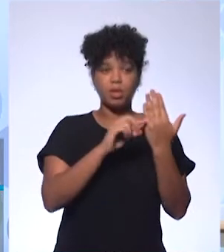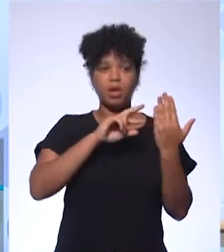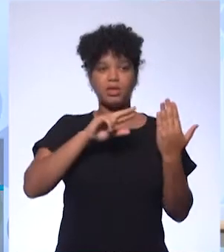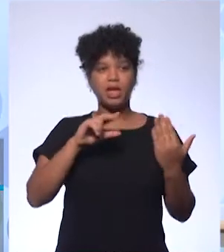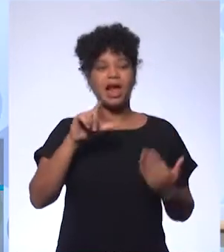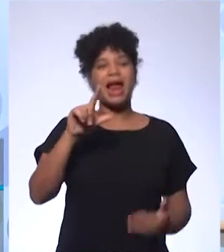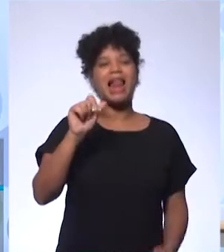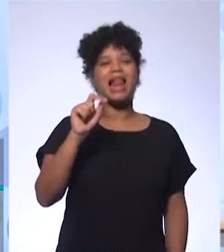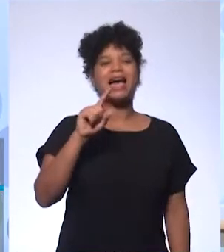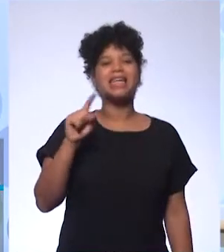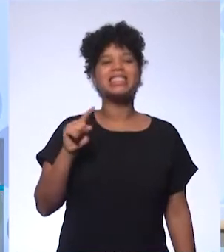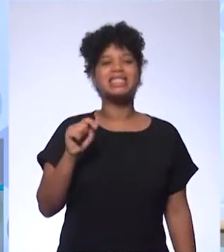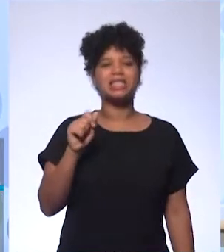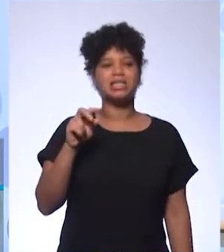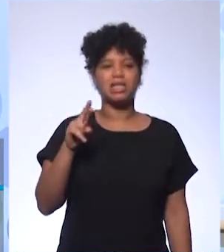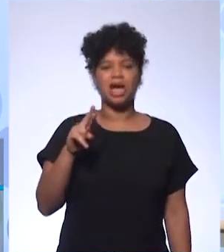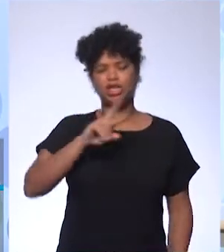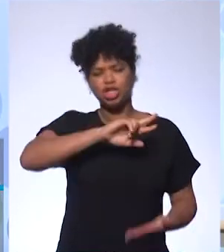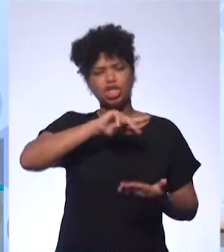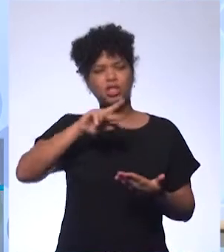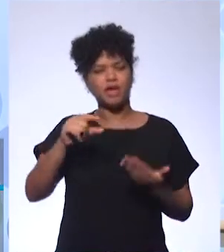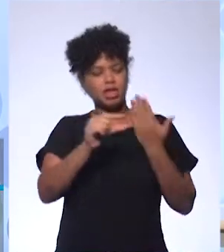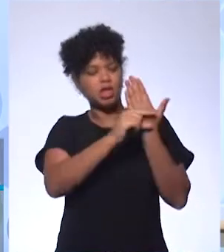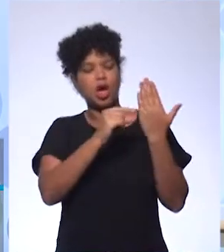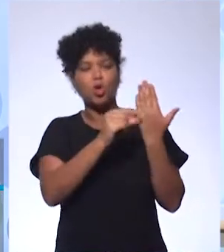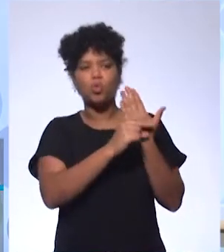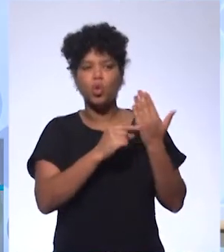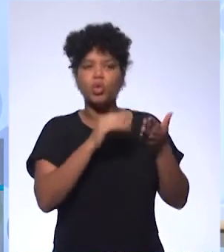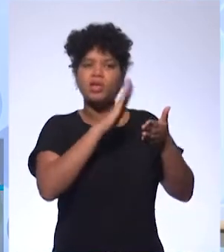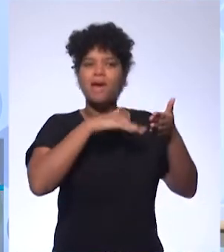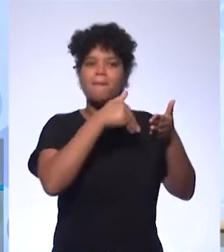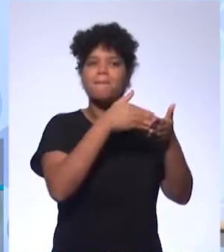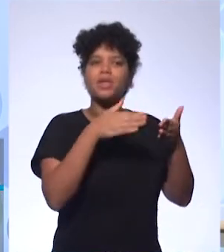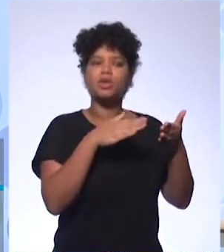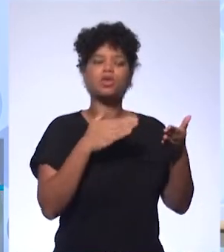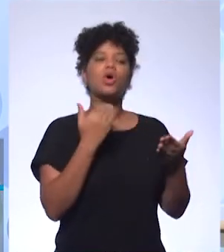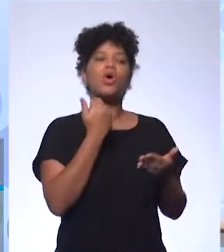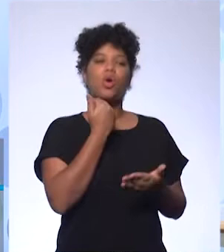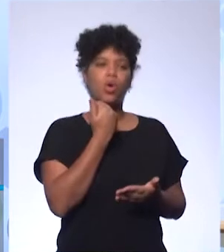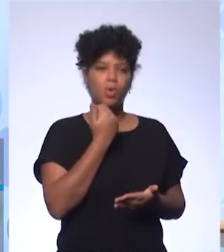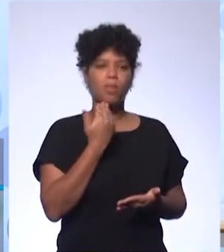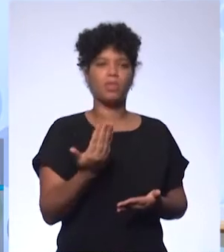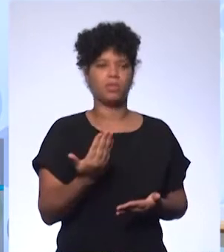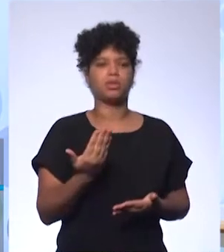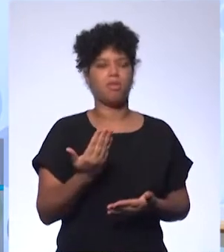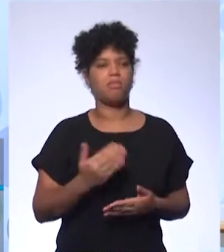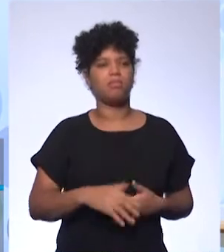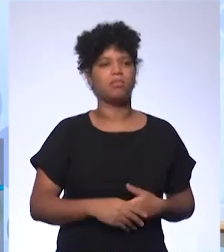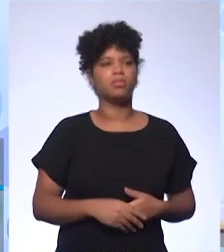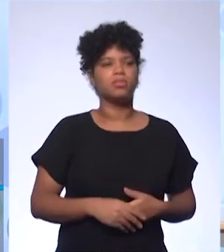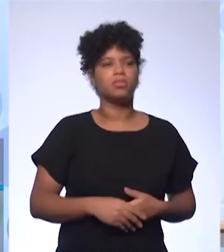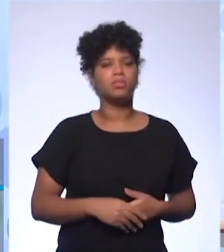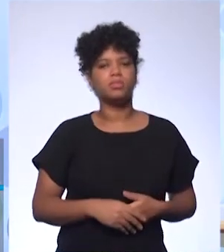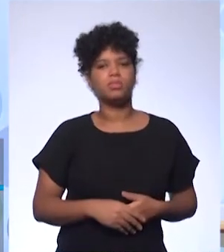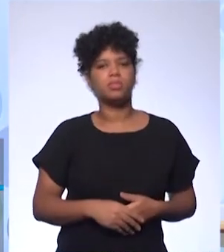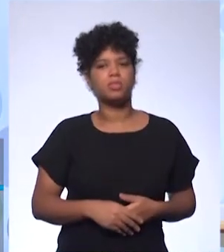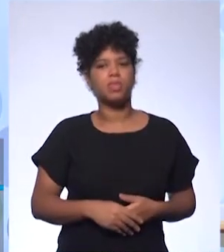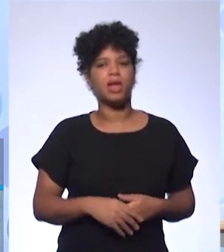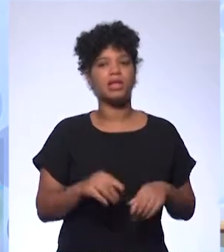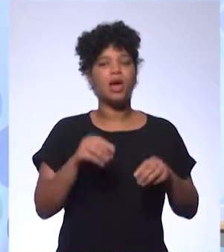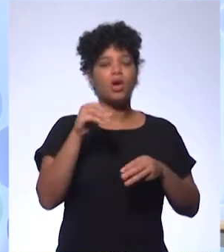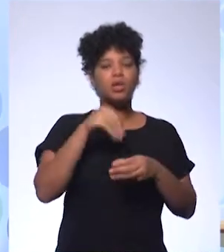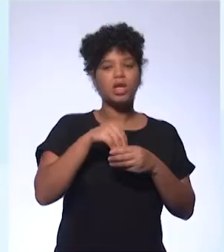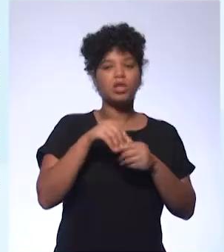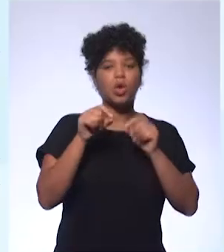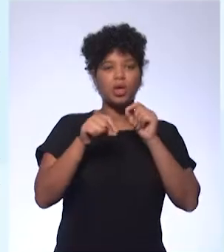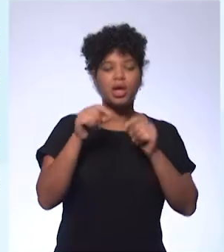Lazar Segal e outros, né, começam a mostrar, né, essa questão, tá? Então, o modernismo no Brasil. Então,